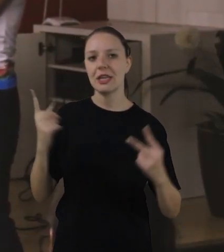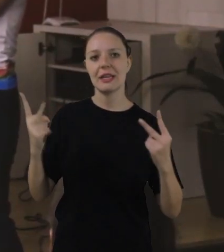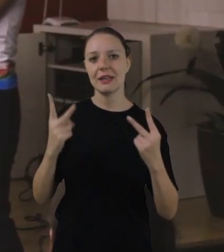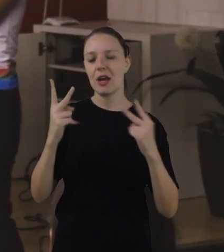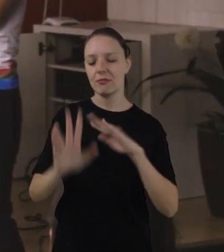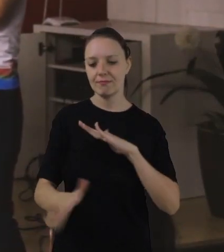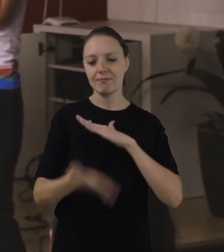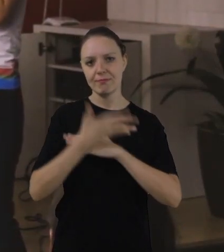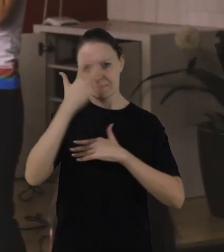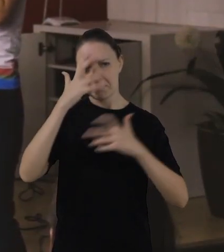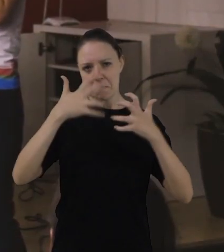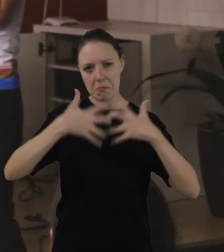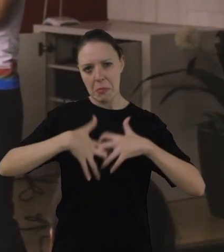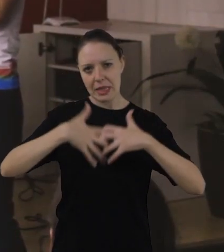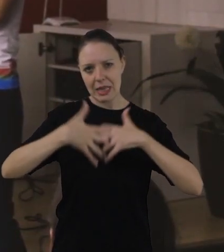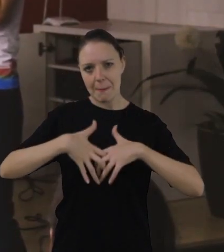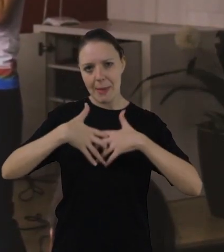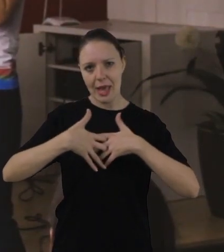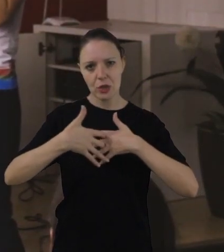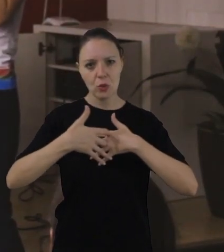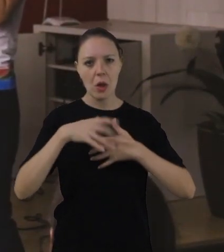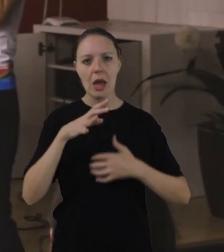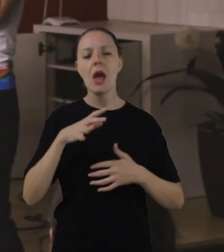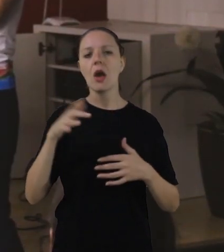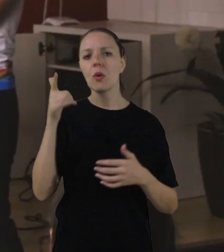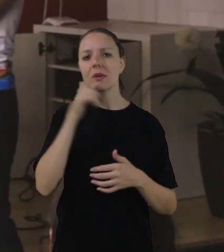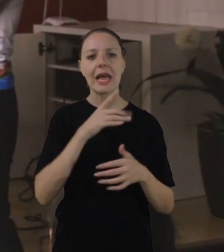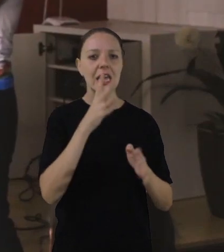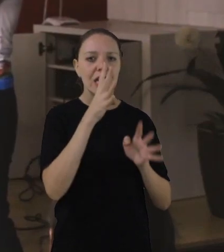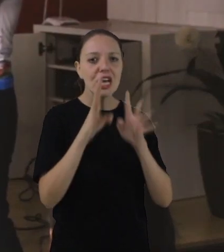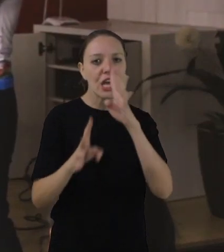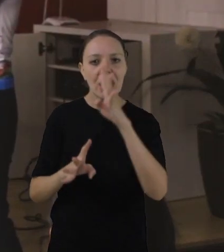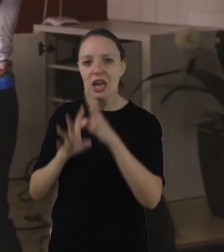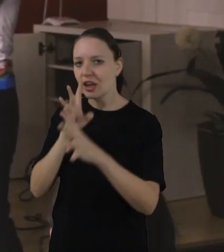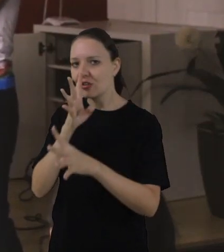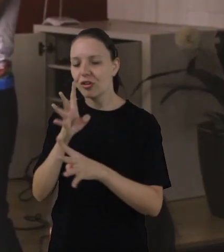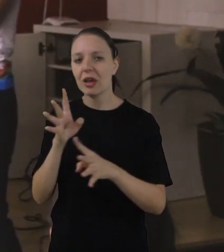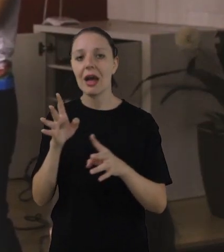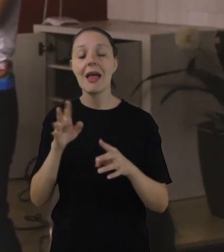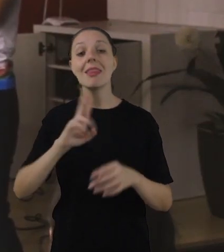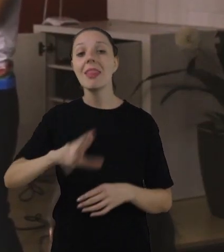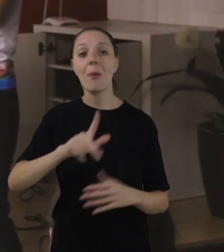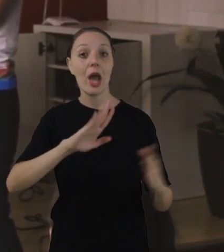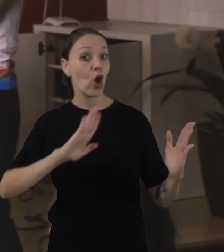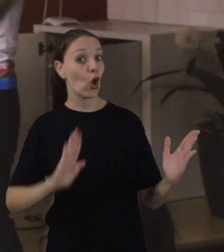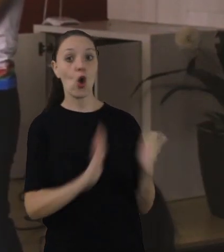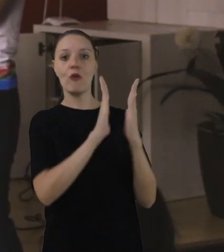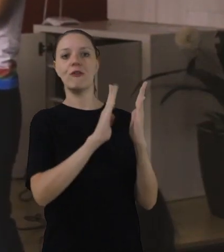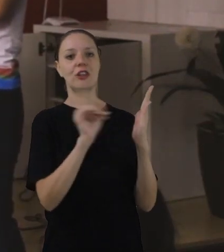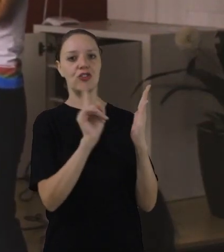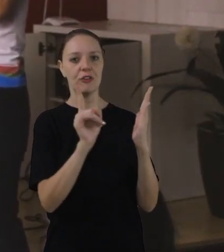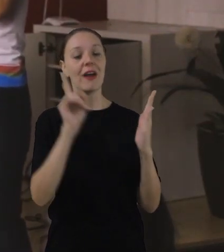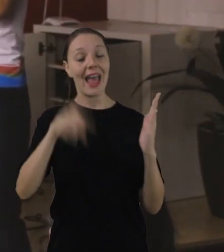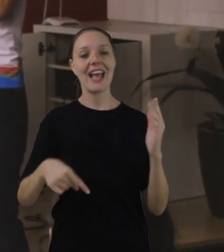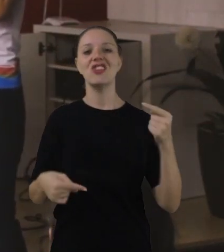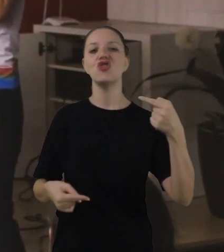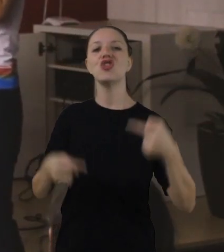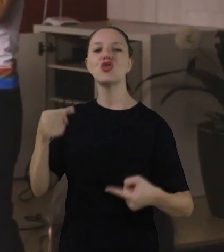criticamente e se engajar em discussões construtivas, não em briga, né? Mas sim em discussão. Hoje em dia a gente